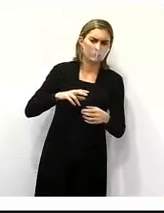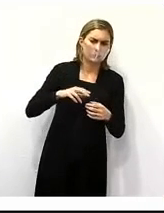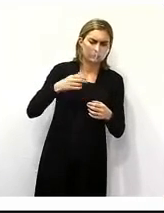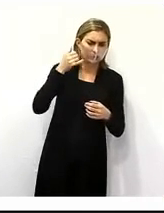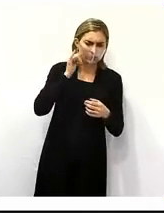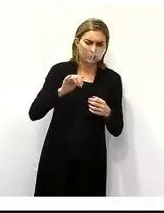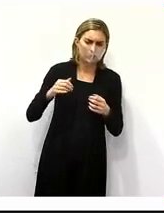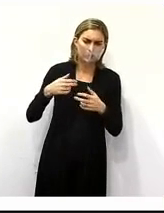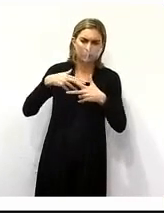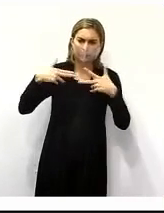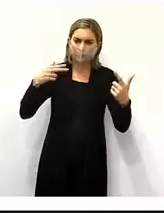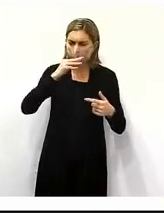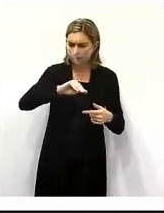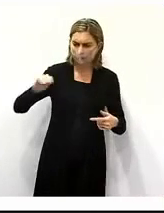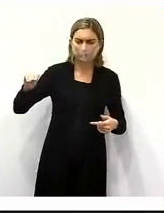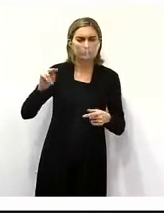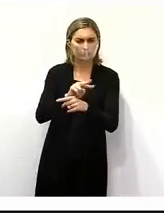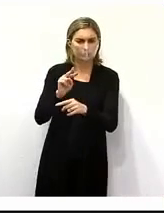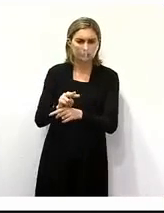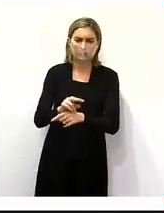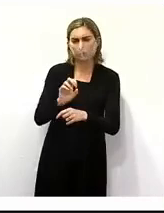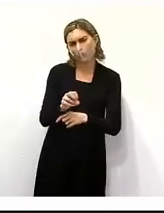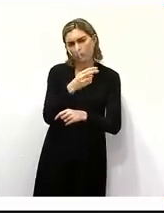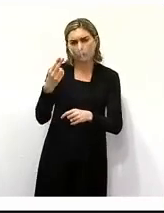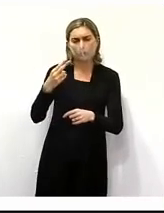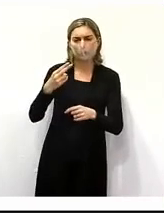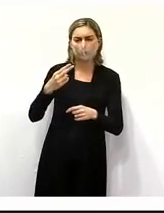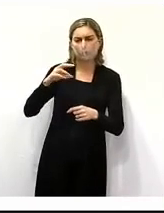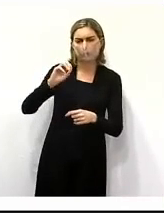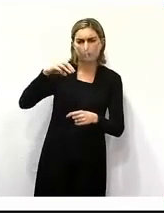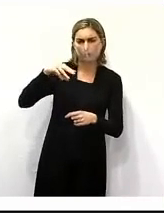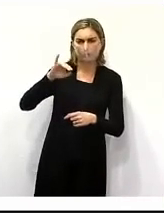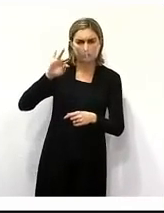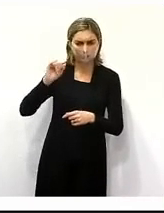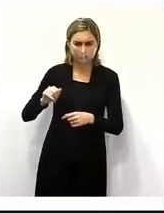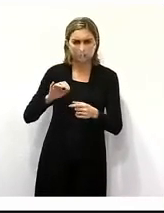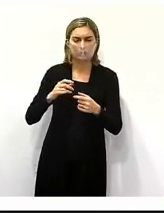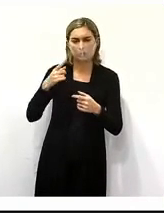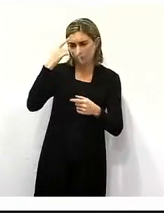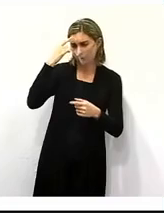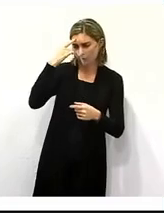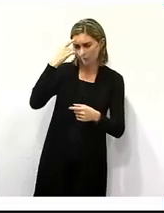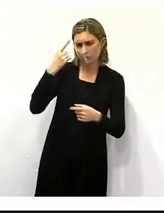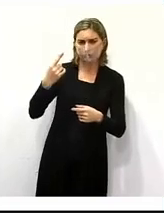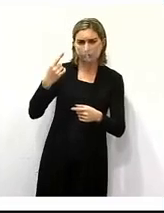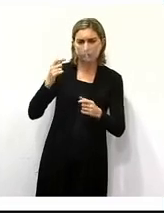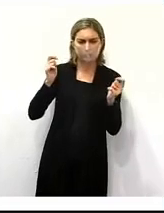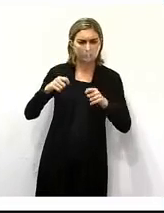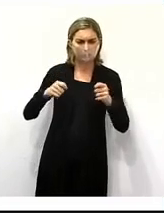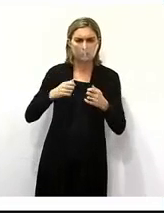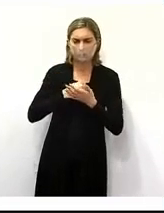meios necessários para preservá-la, ou a omitir, né, aquilo que pense